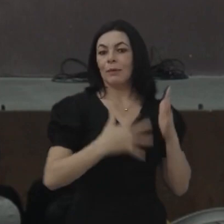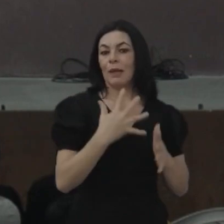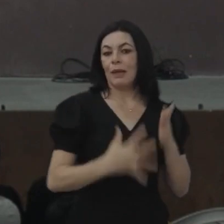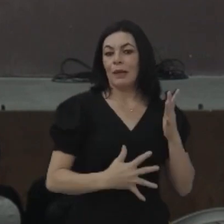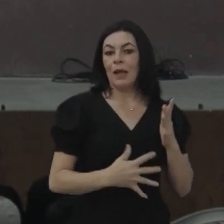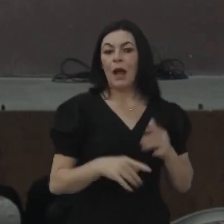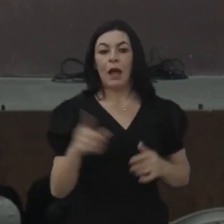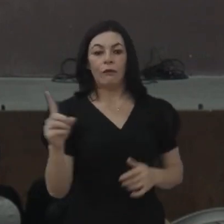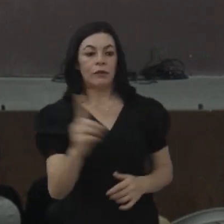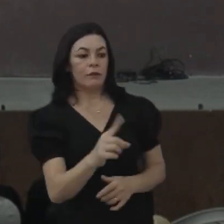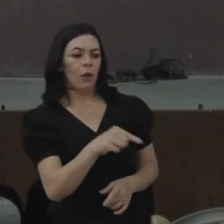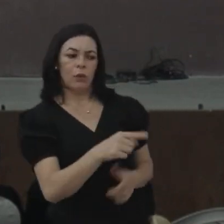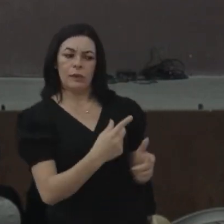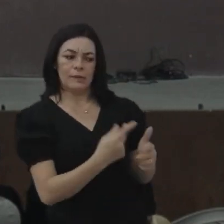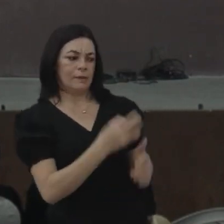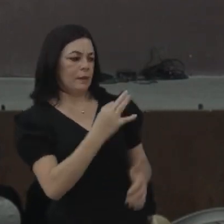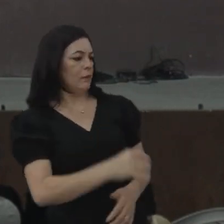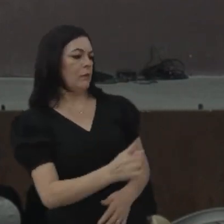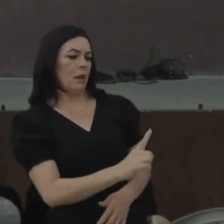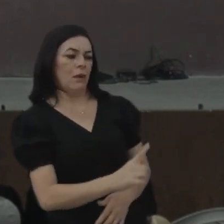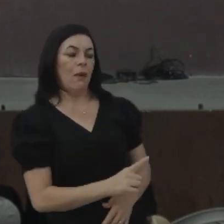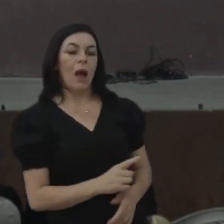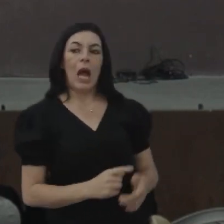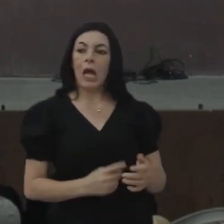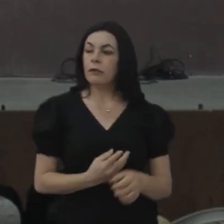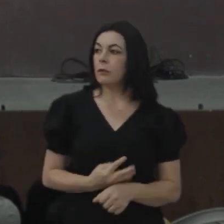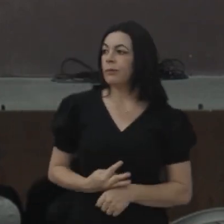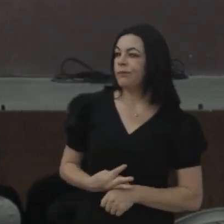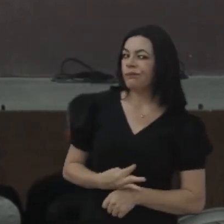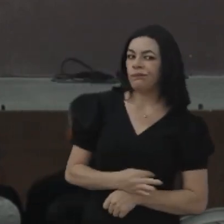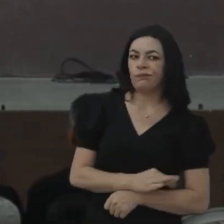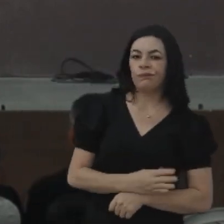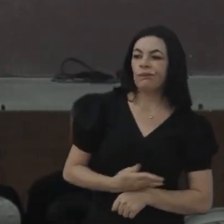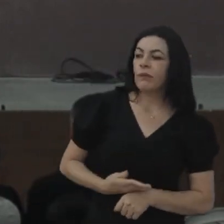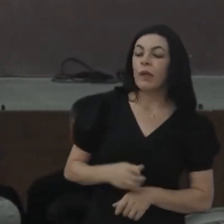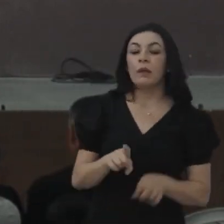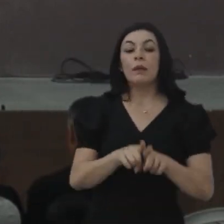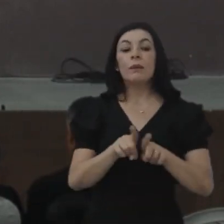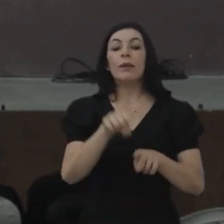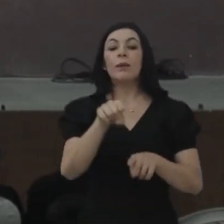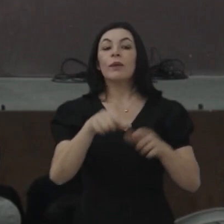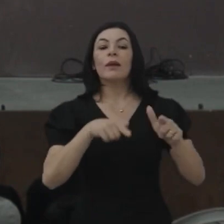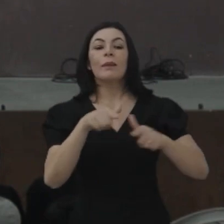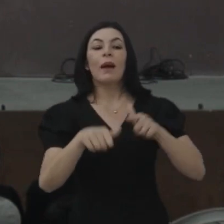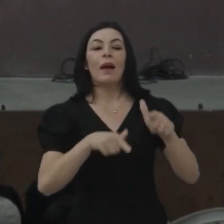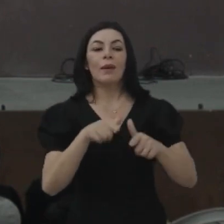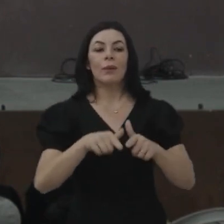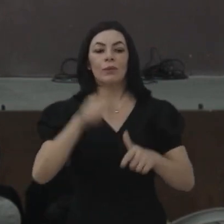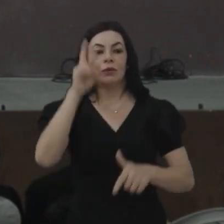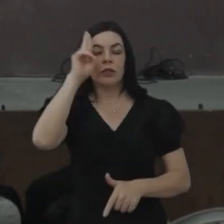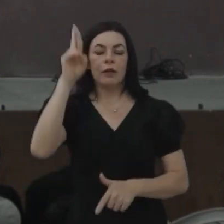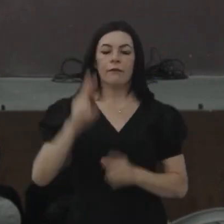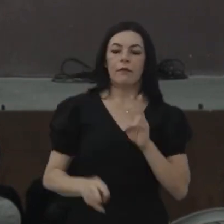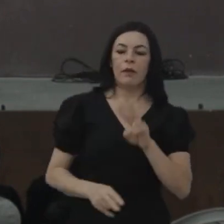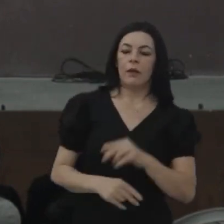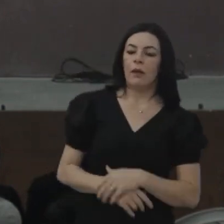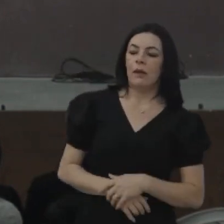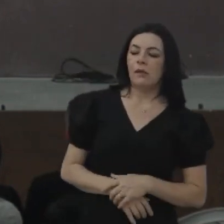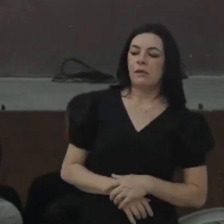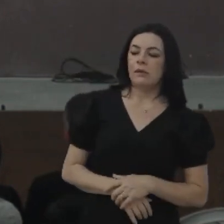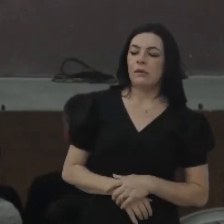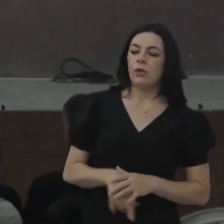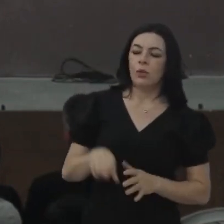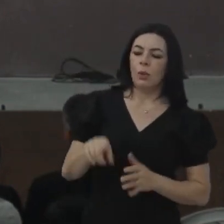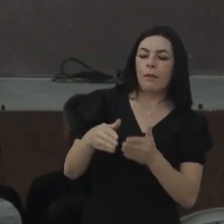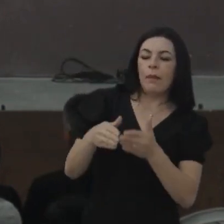não está correto, você incomoda. No seu trabalho você incomoda o seu chefe, porque o seu chefe vai chegar e pedir para você